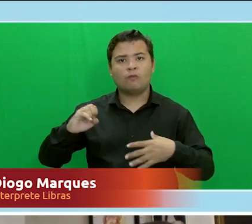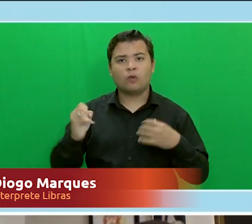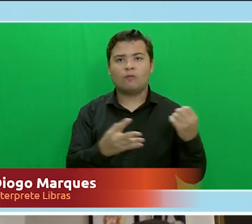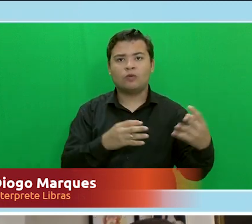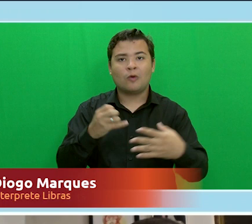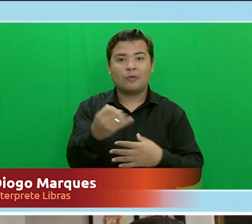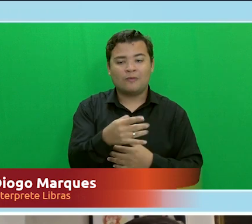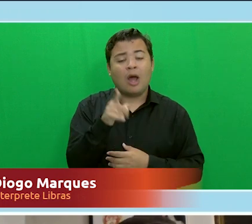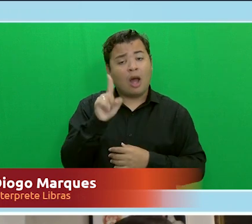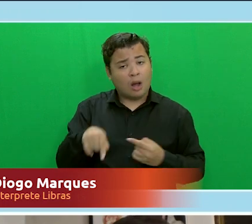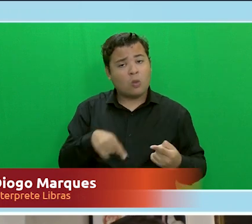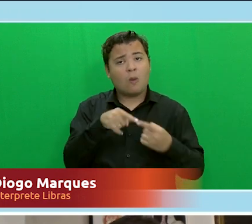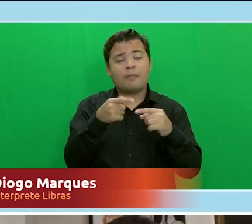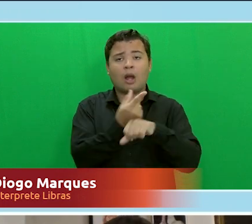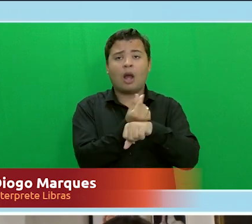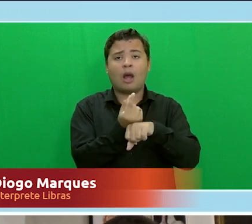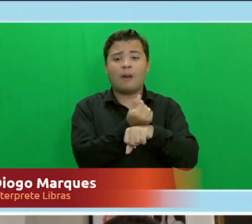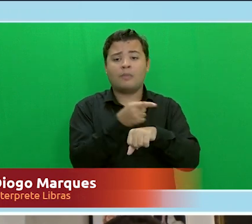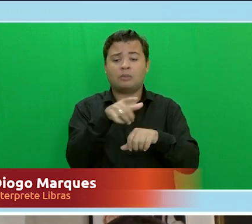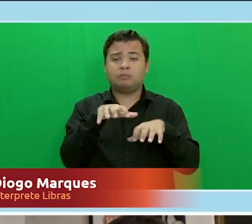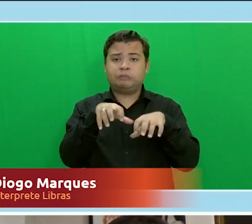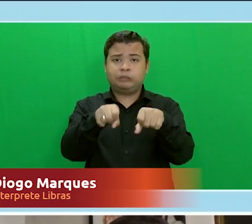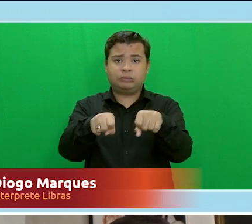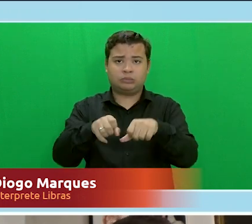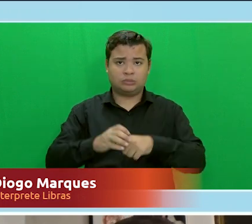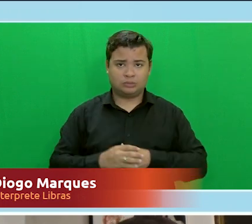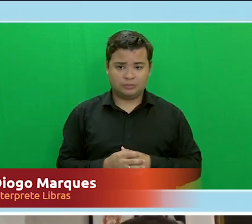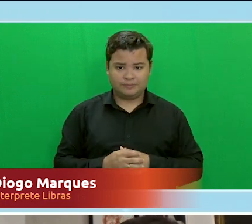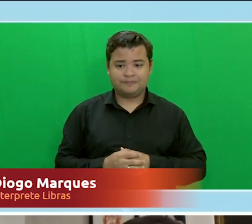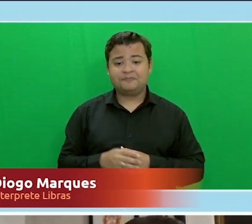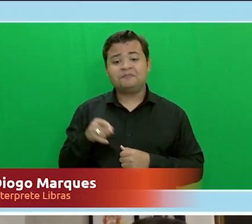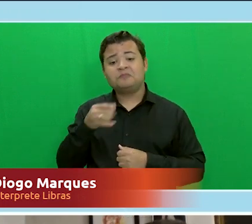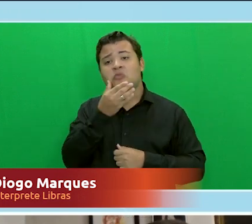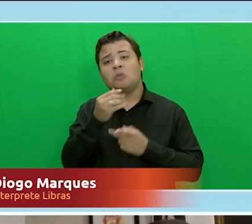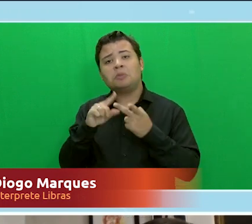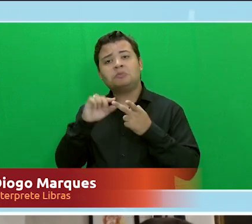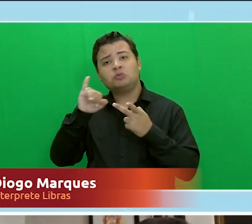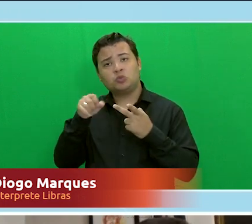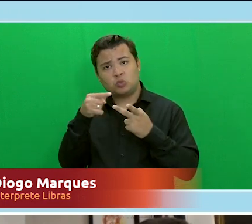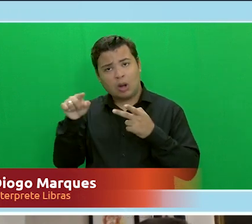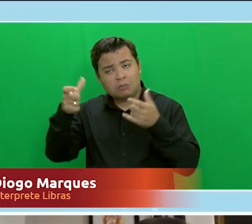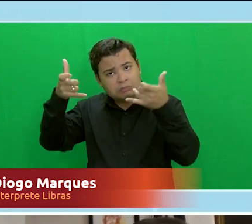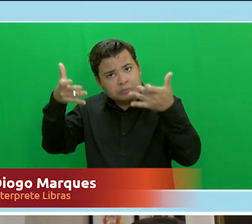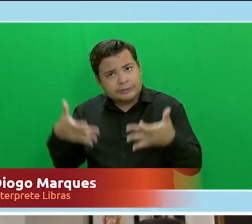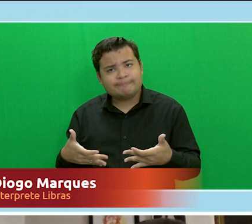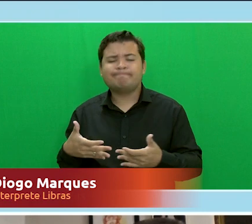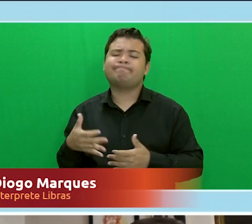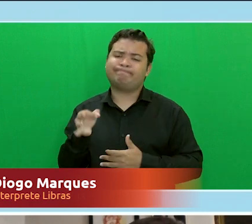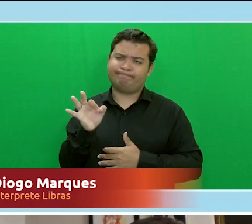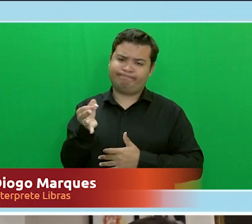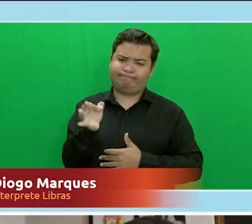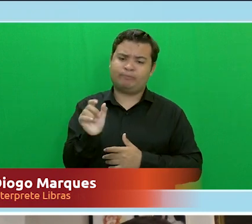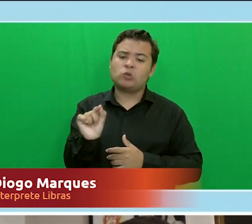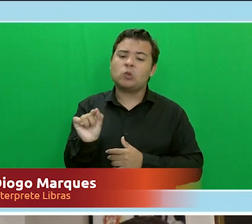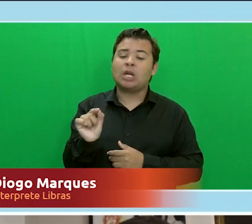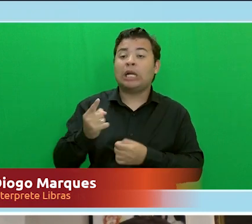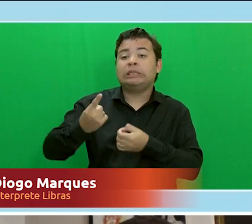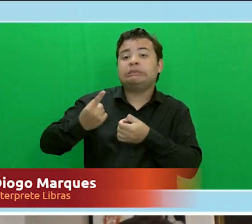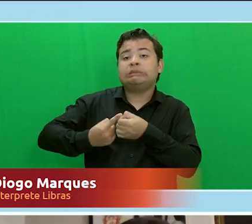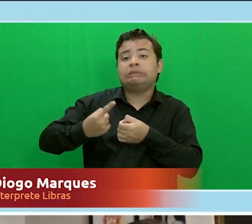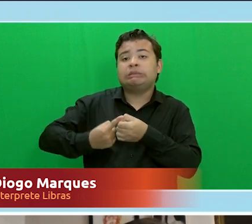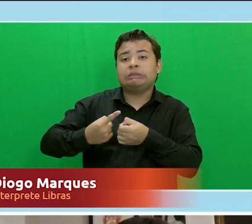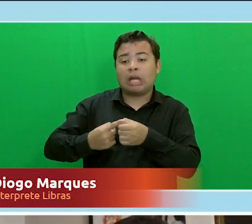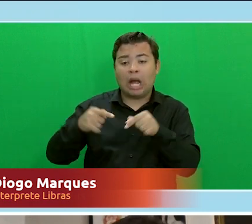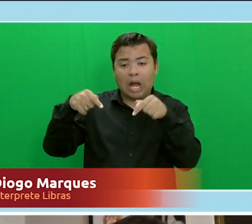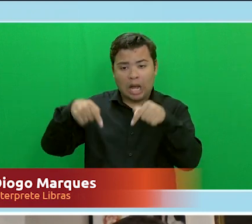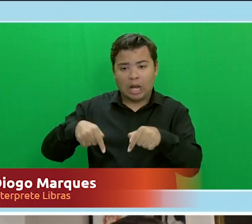E é o capitalismo se adentrando na cidade. E o que o João colocou é isso, assim, a